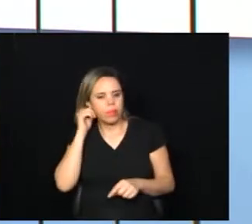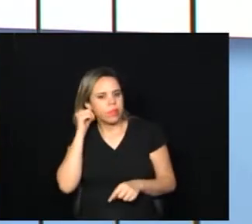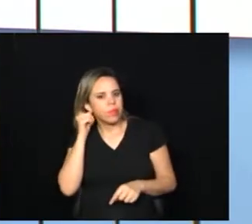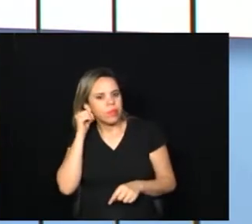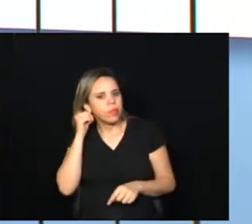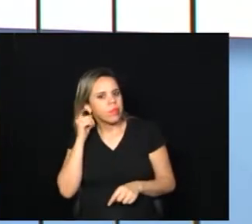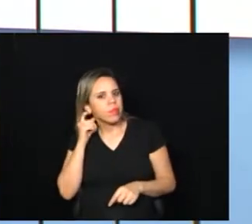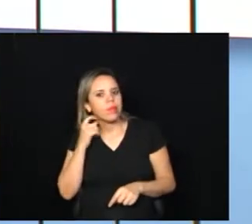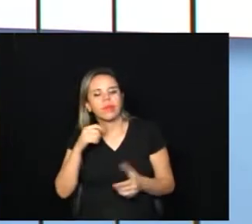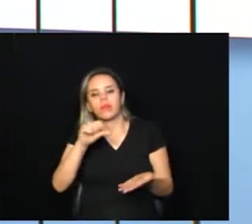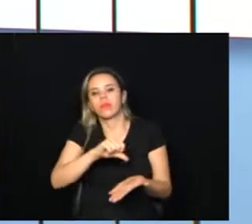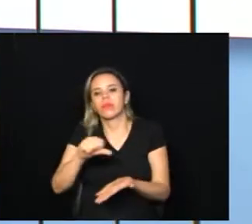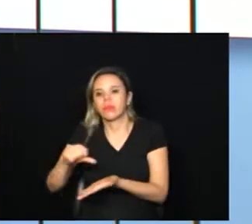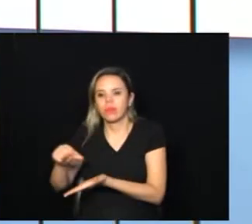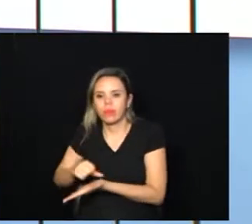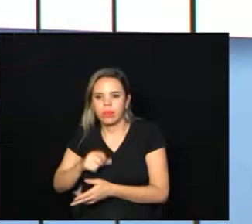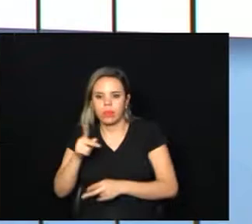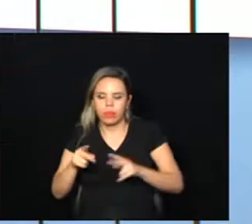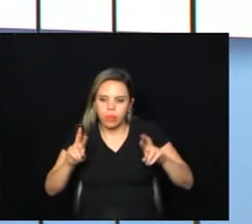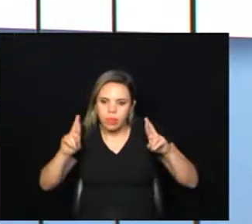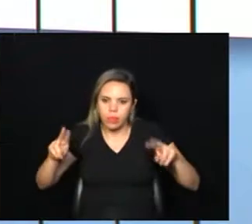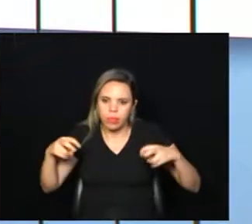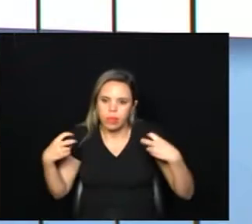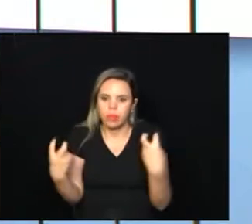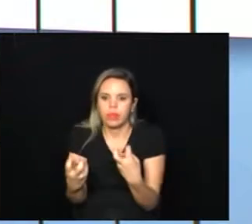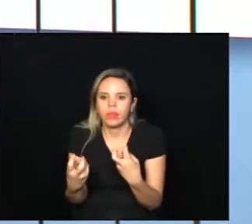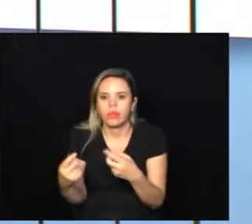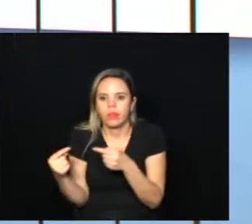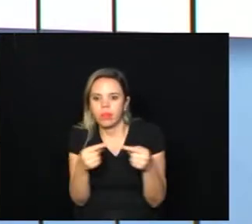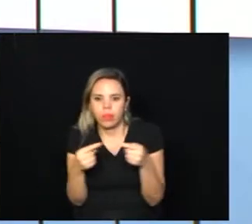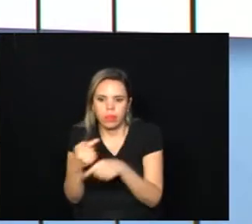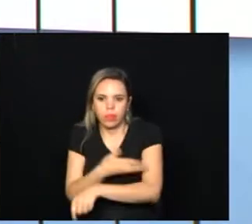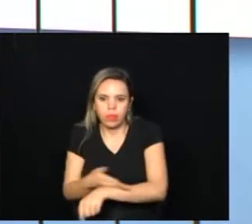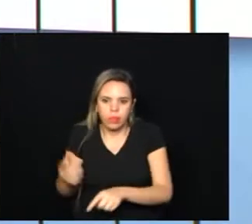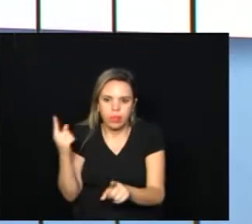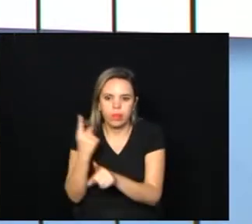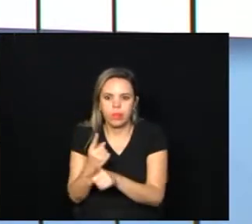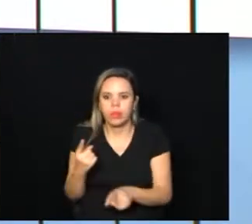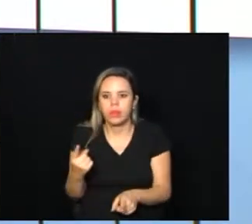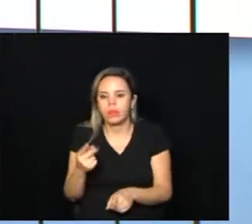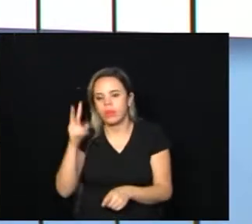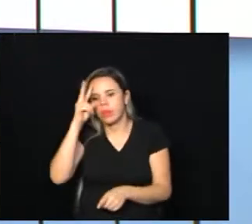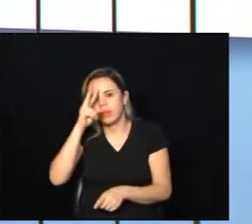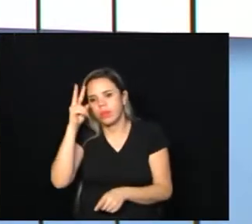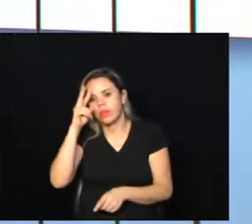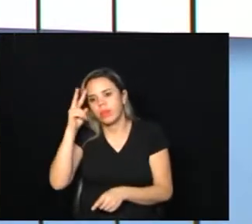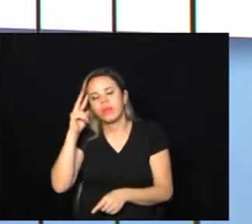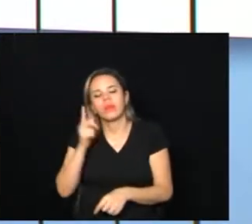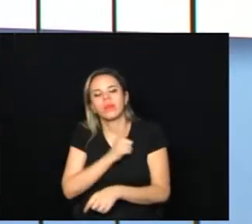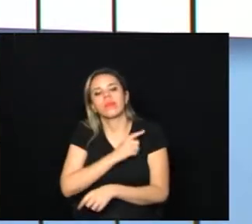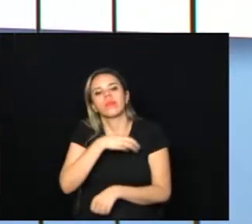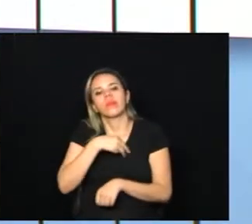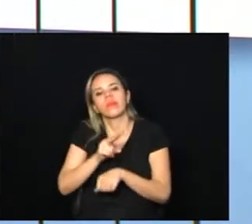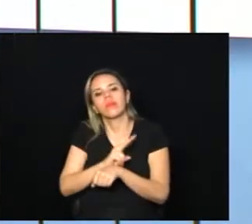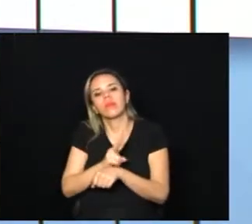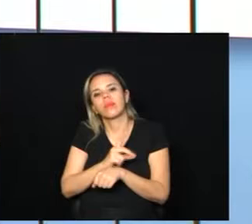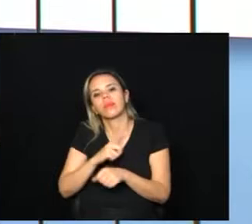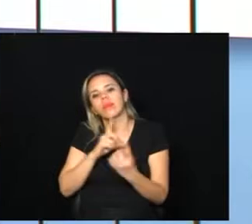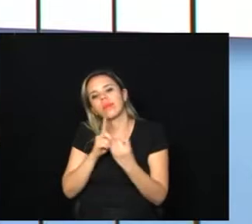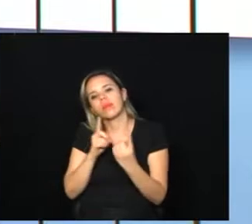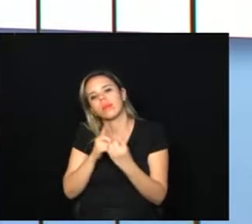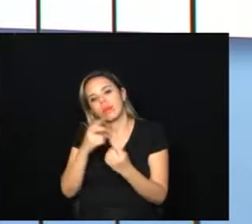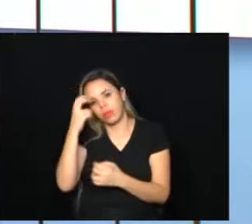também em locais onde as torcidas dos times rivais costumam se encontrar. A gente lembra que a Guarda Municipal tem um serviço